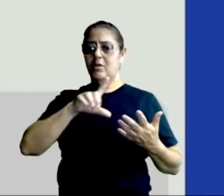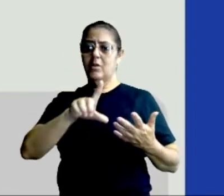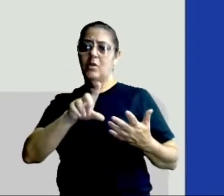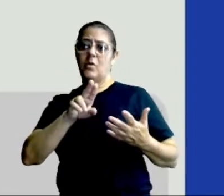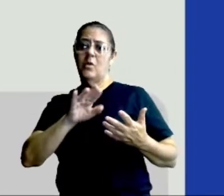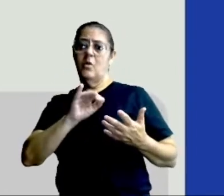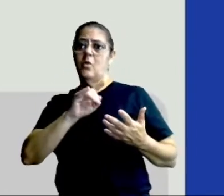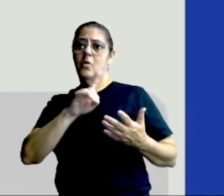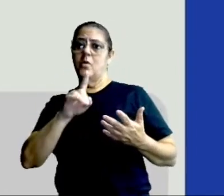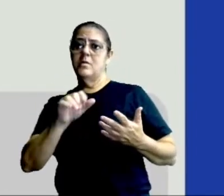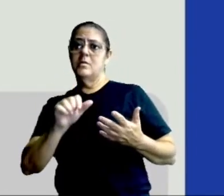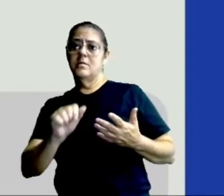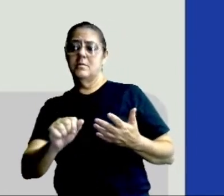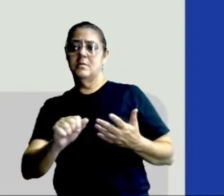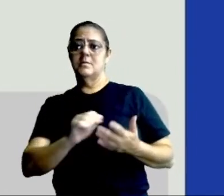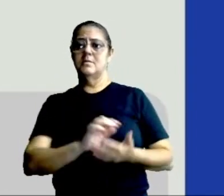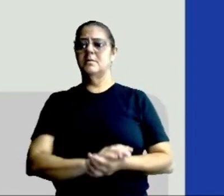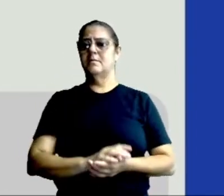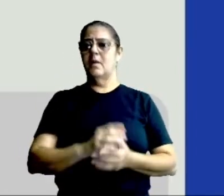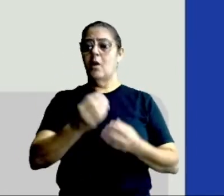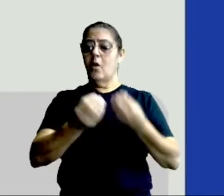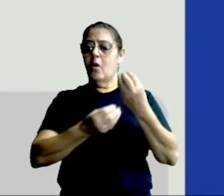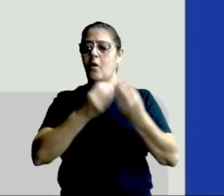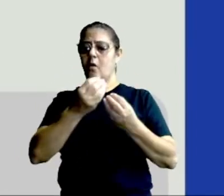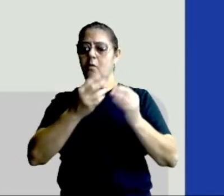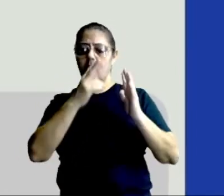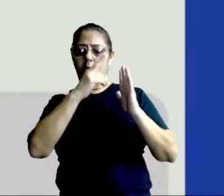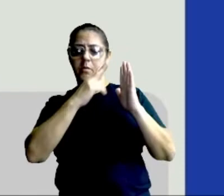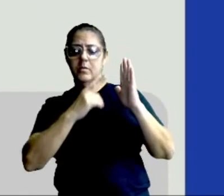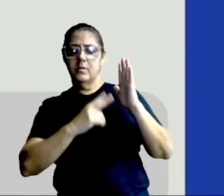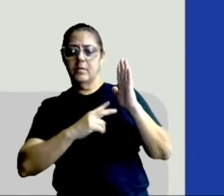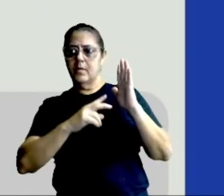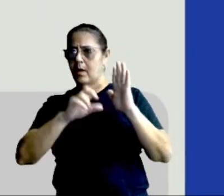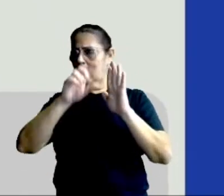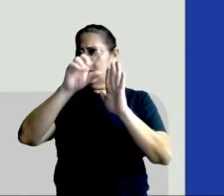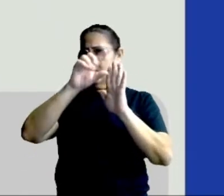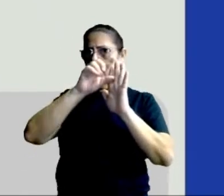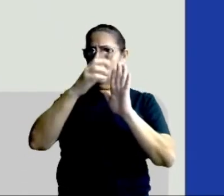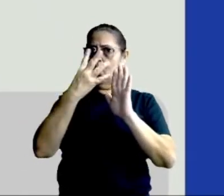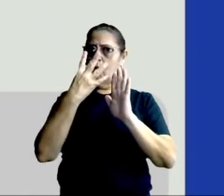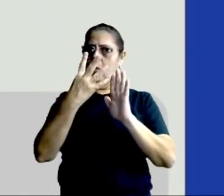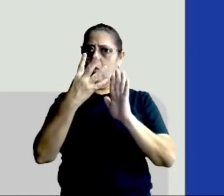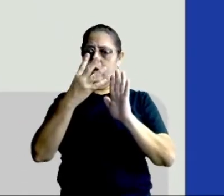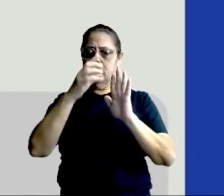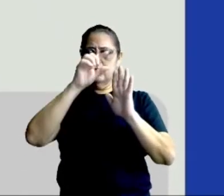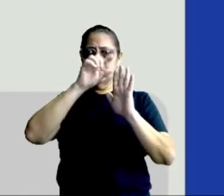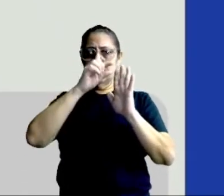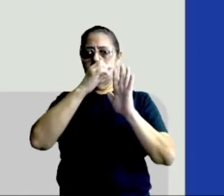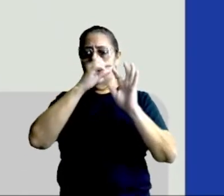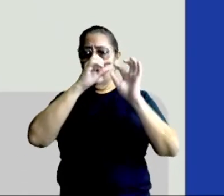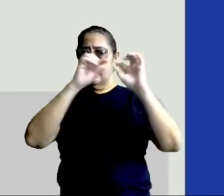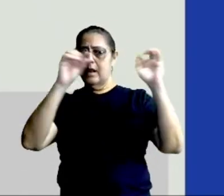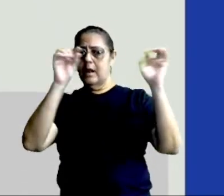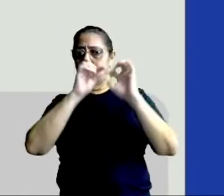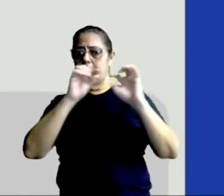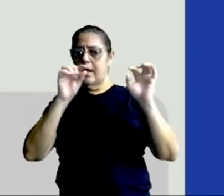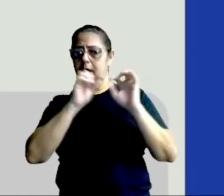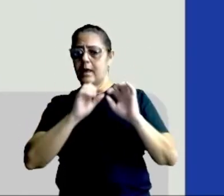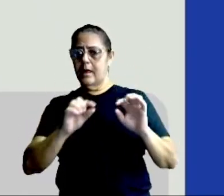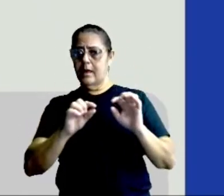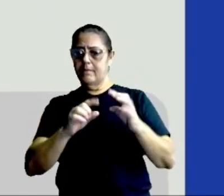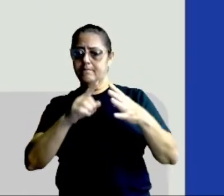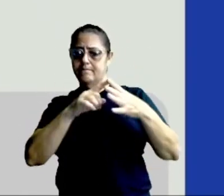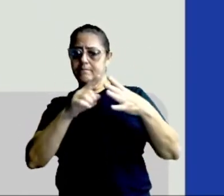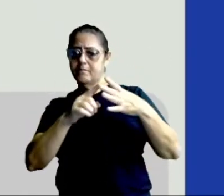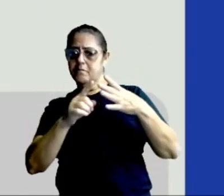do Luís de Camões dá uma olhada nessa estrutura essas quatro primeiras linhas que a gente chama de estrofe